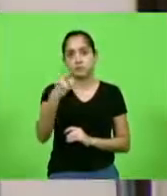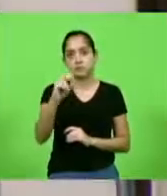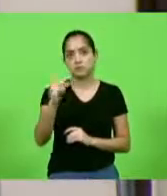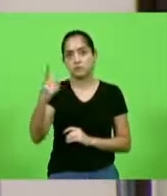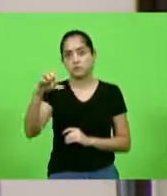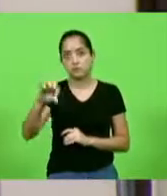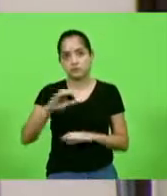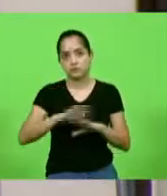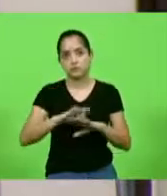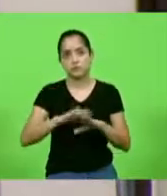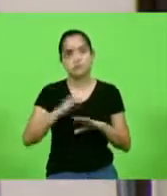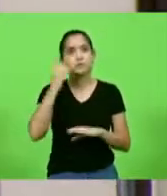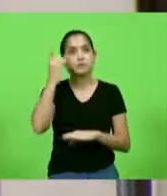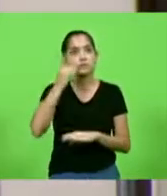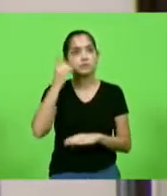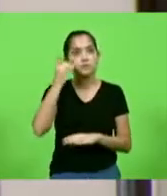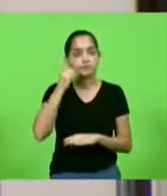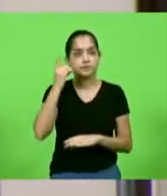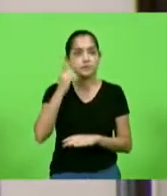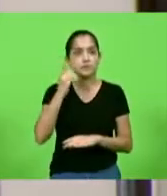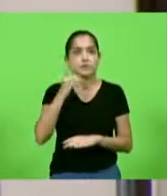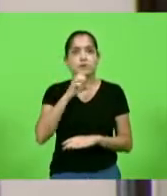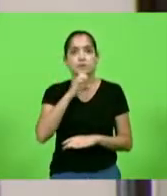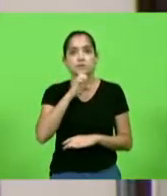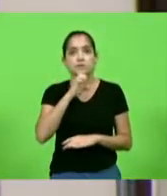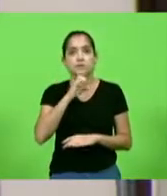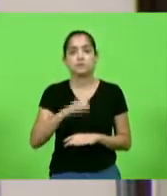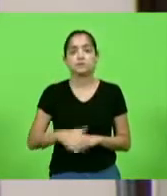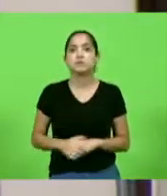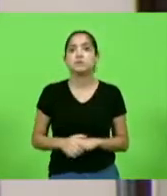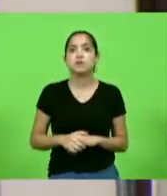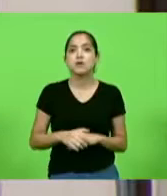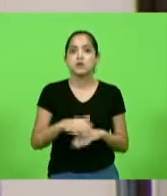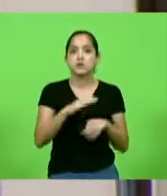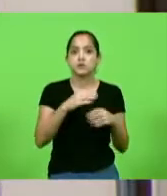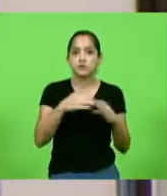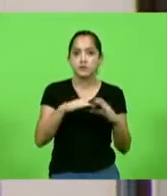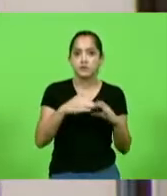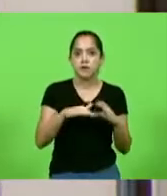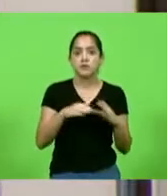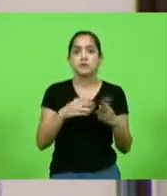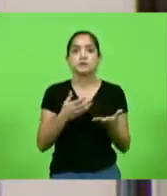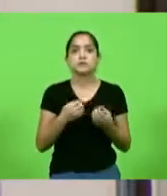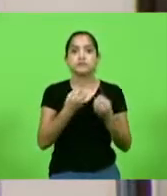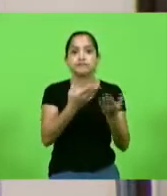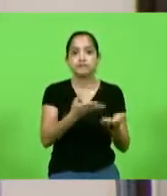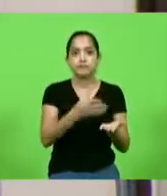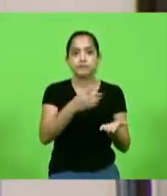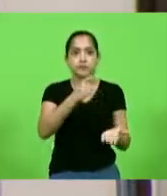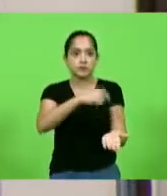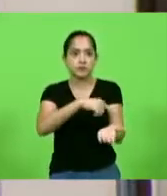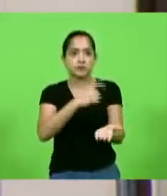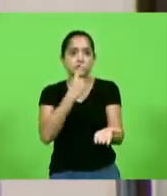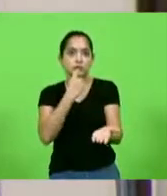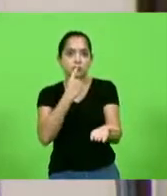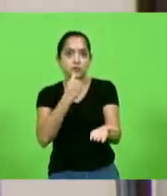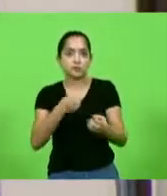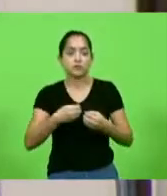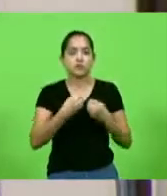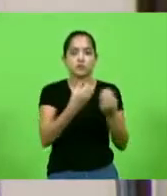511.8/2019, autor, deputado Felipe Estevão, dispõe sobre a divulgação de mensagem incentivando a doação de sangue em todas as competições esportivas e